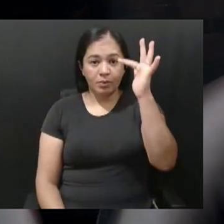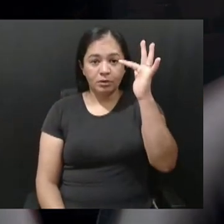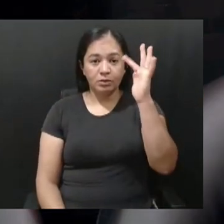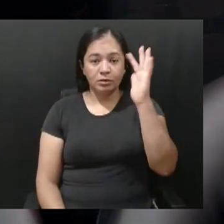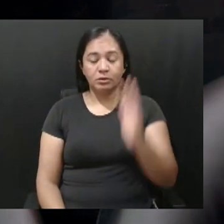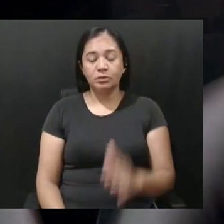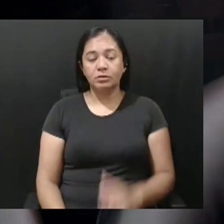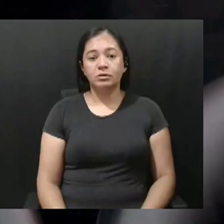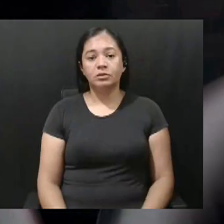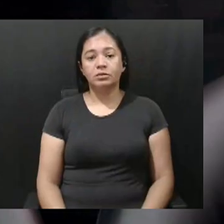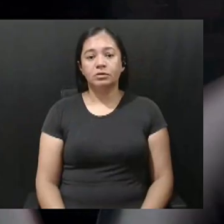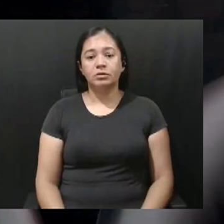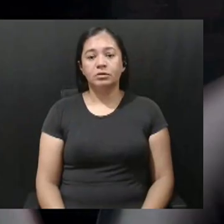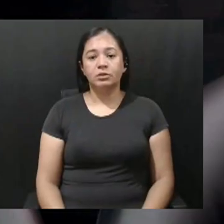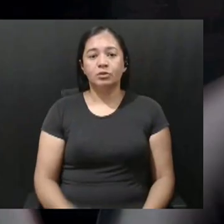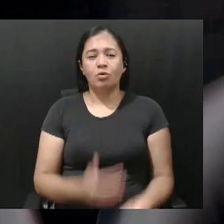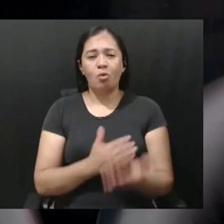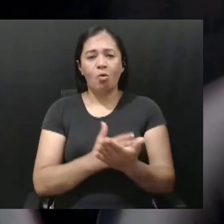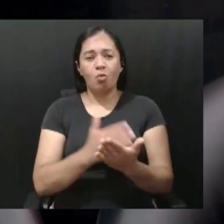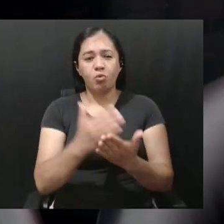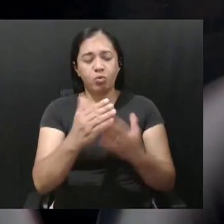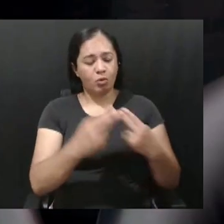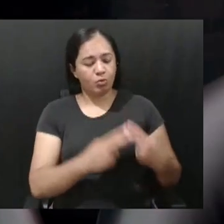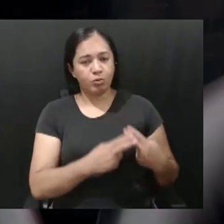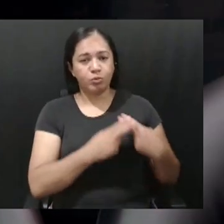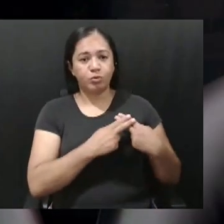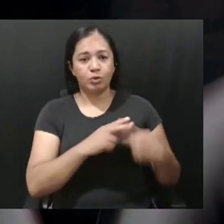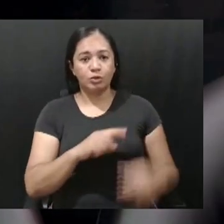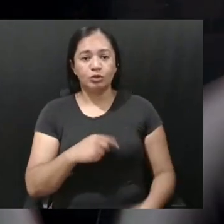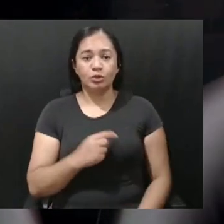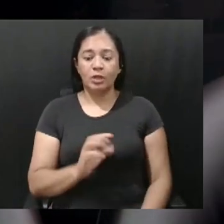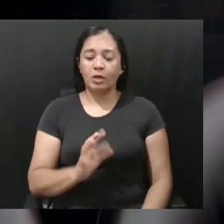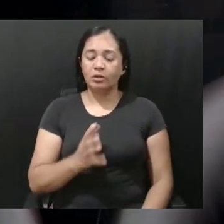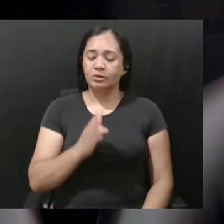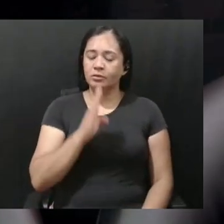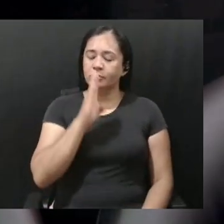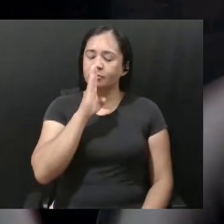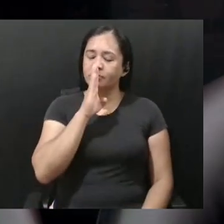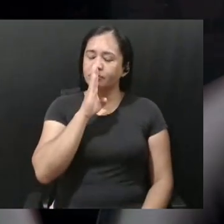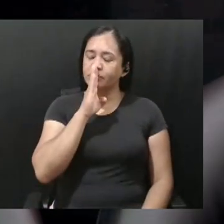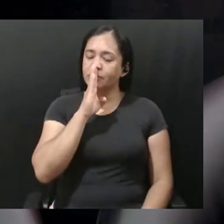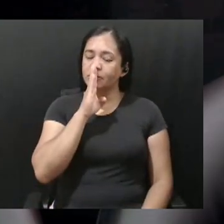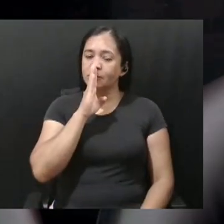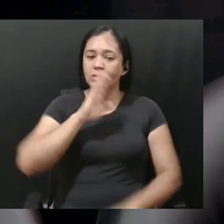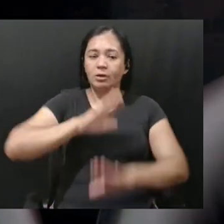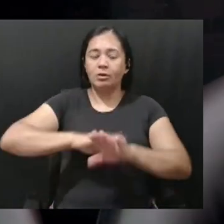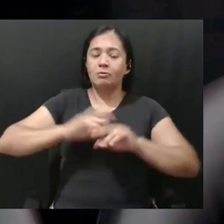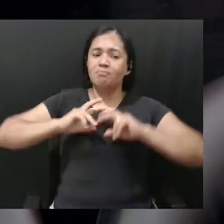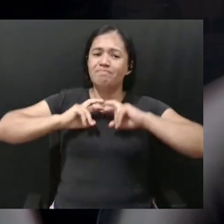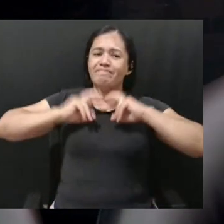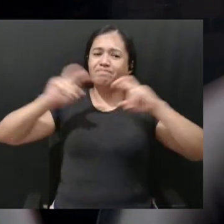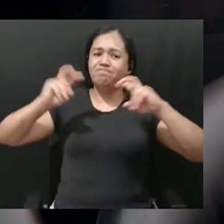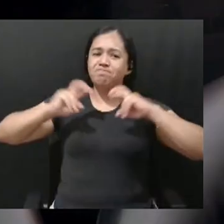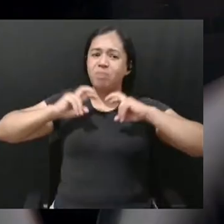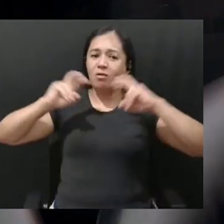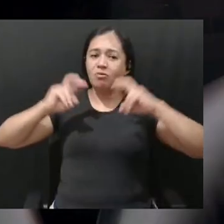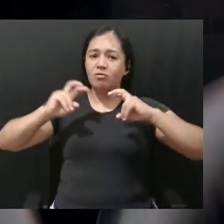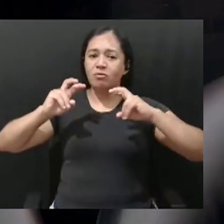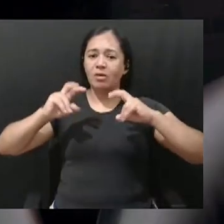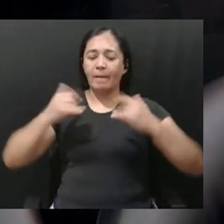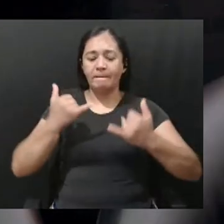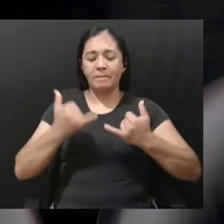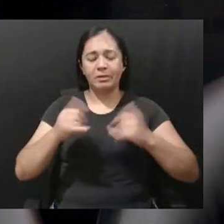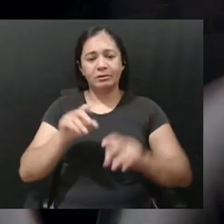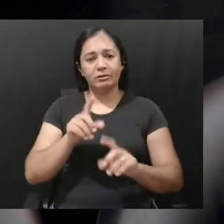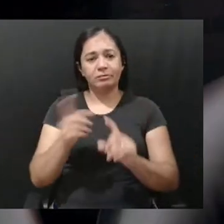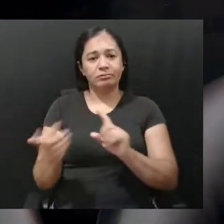né, a gente vai ter esse silêncio que grita, né, Sim, parece é isso mesmo. parece contraditório, né, mas assim, é o telefone que não toca